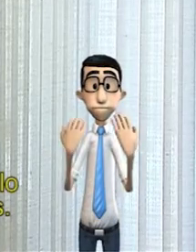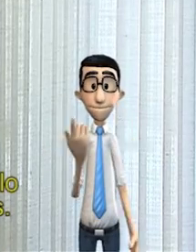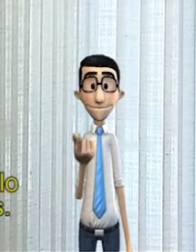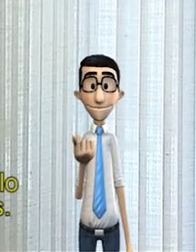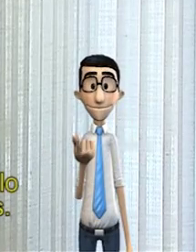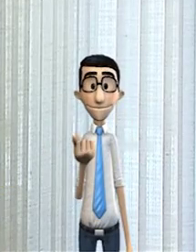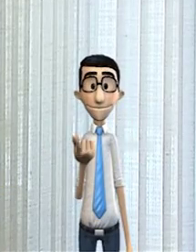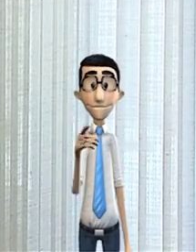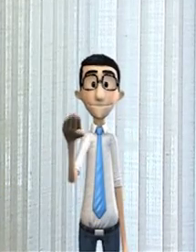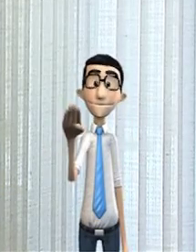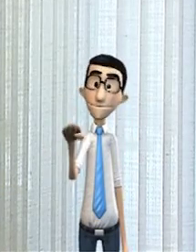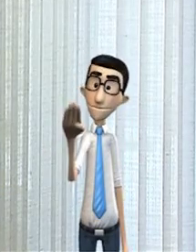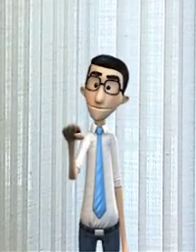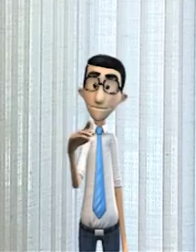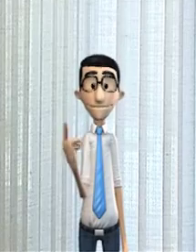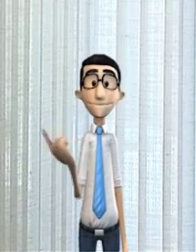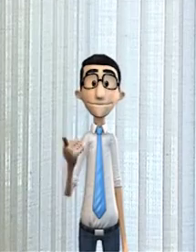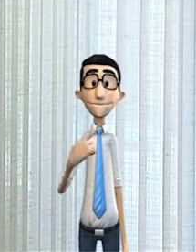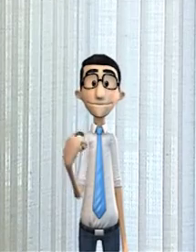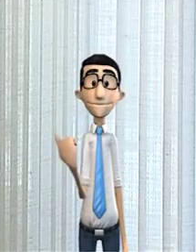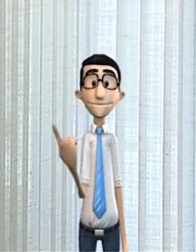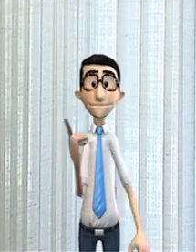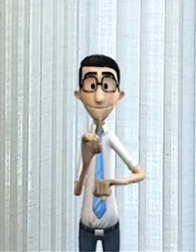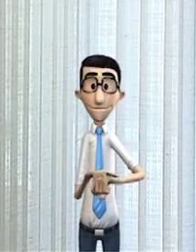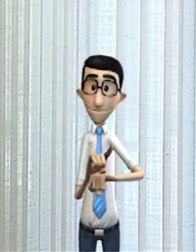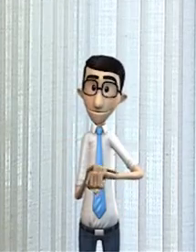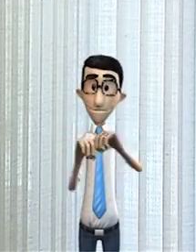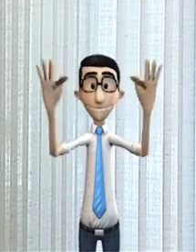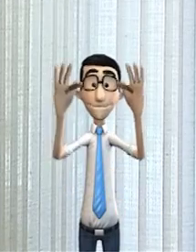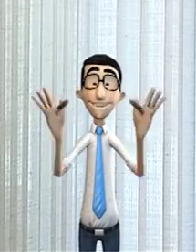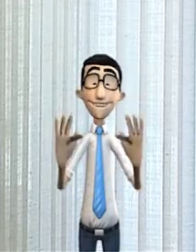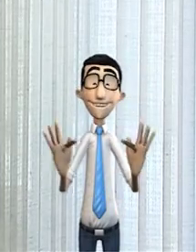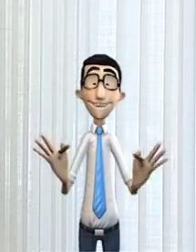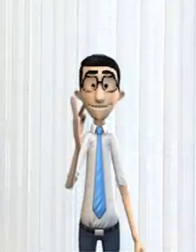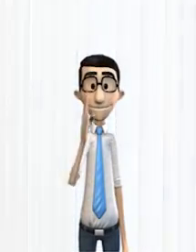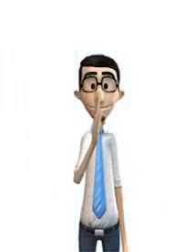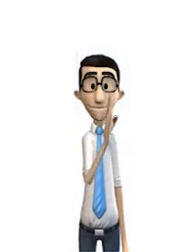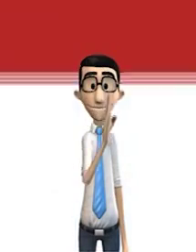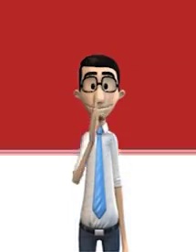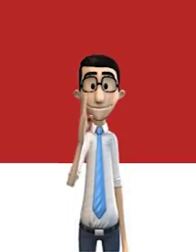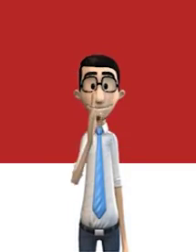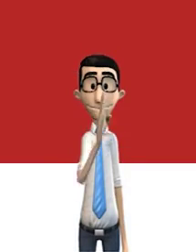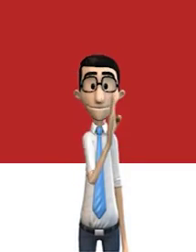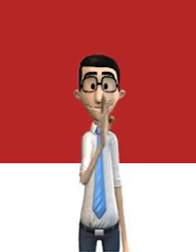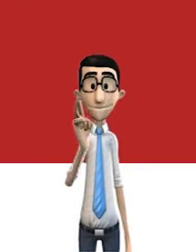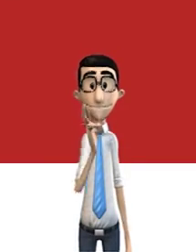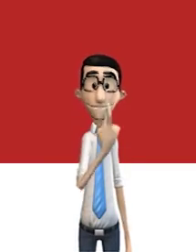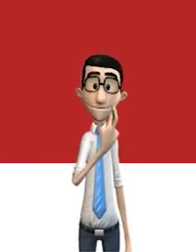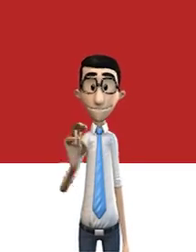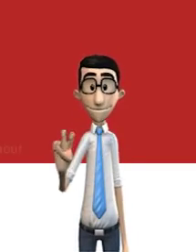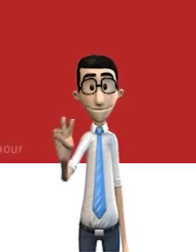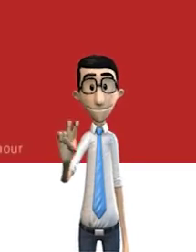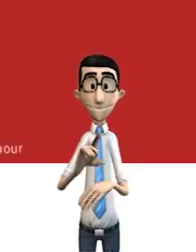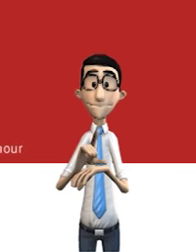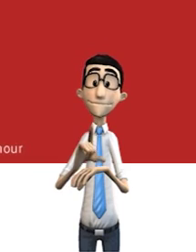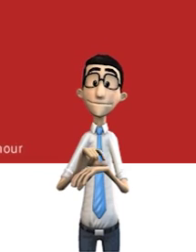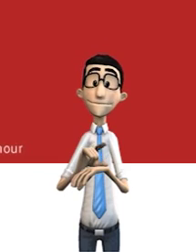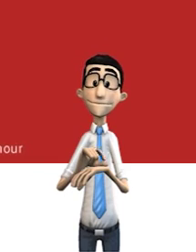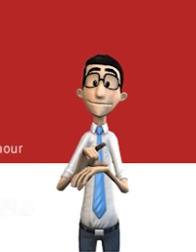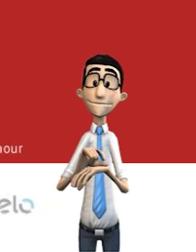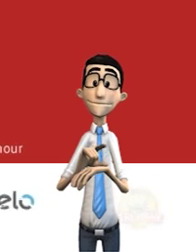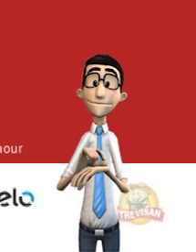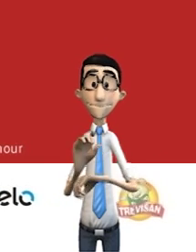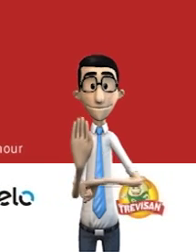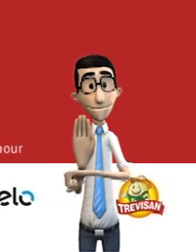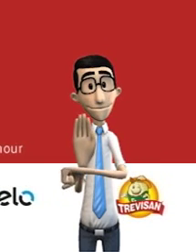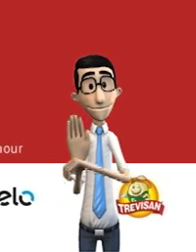de bom. Aproveite, durante o horário de verão, São Paulo está com uma promoção, somos todos happy hour. Bares e restaurantes das 17